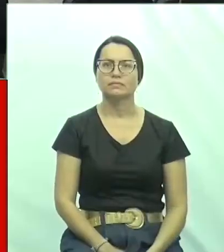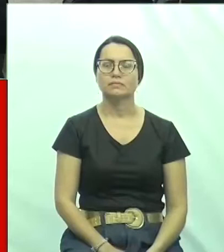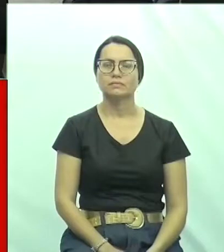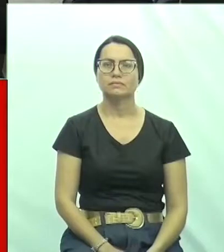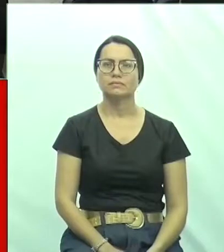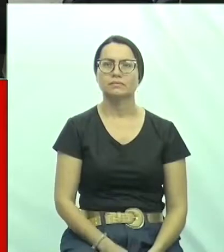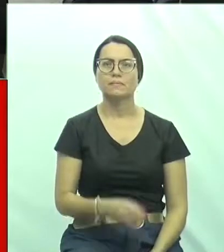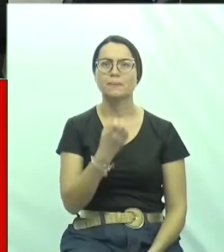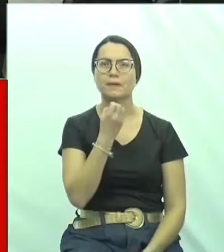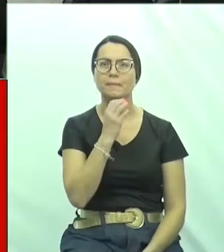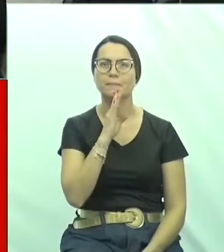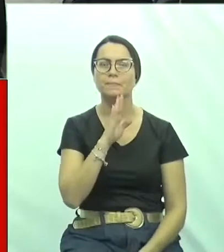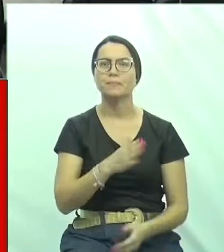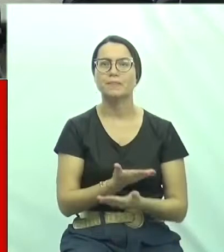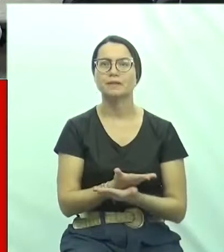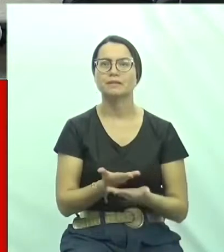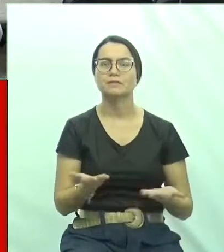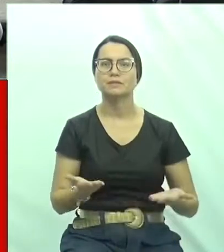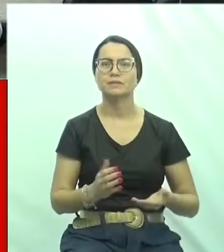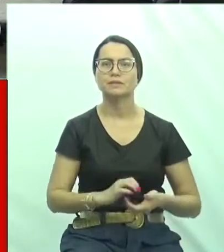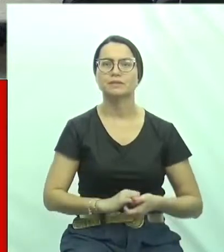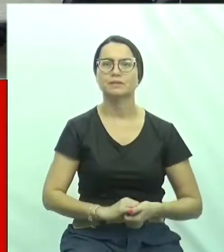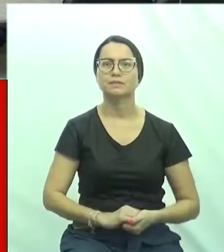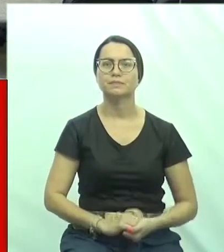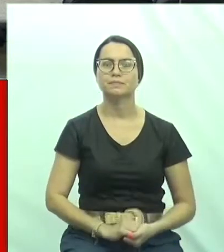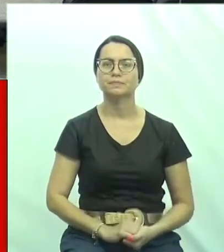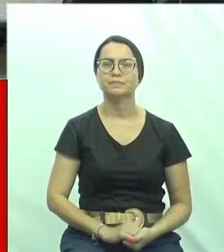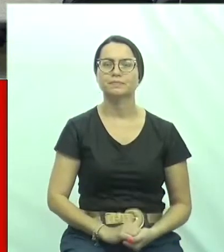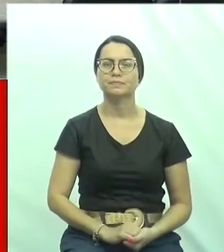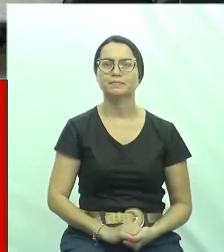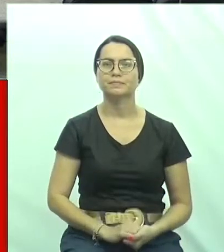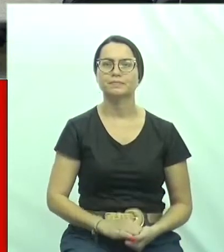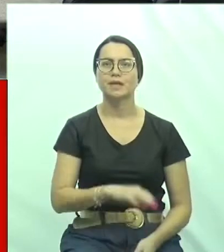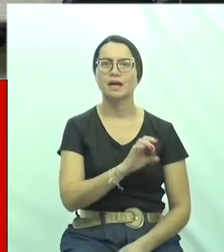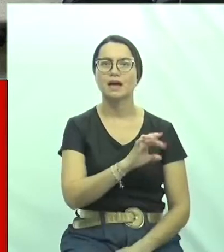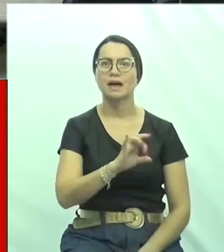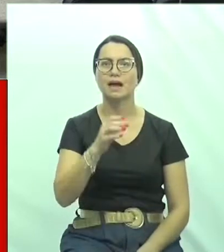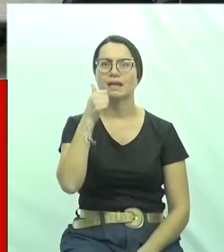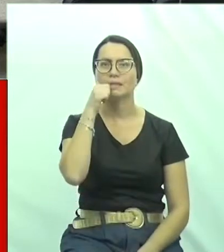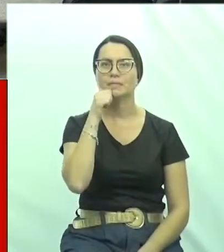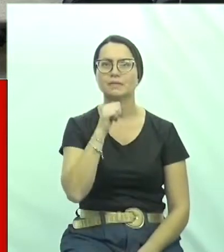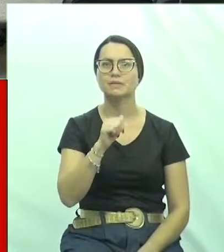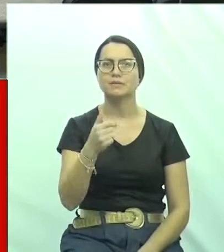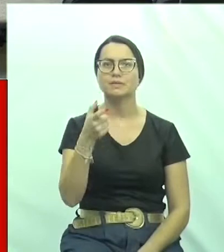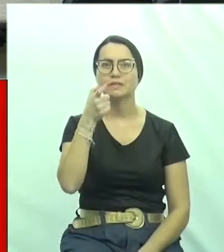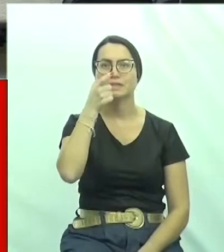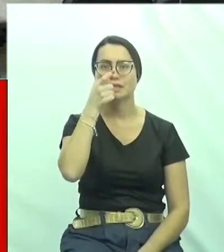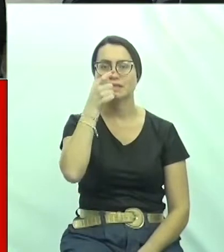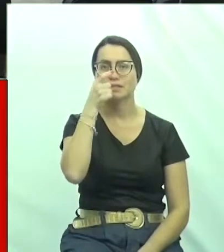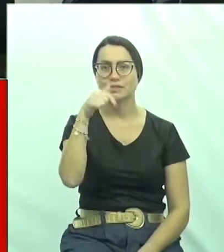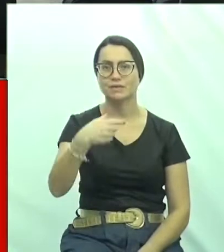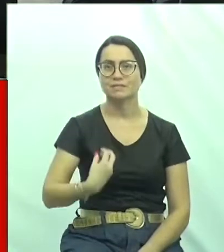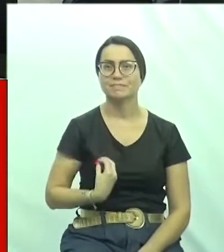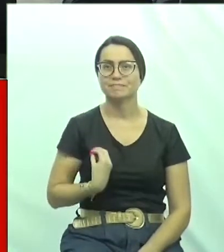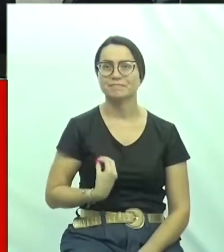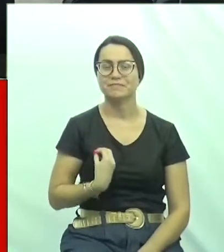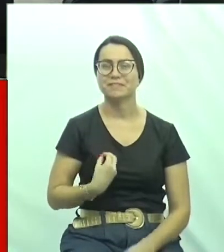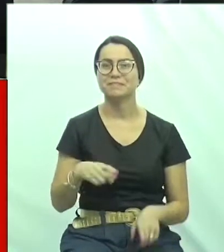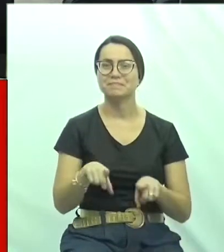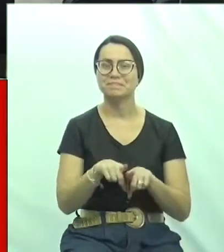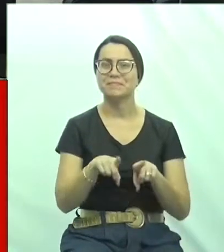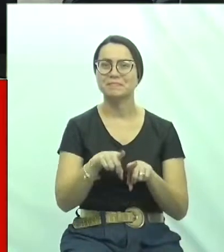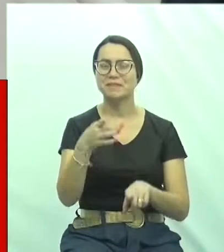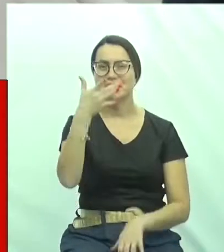Boa tarde a todos, boa tarde a todas, a todos que estão nos acompanham presencialmente e também as pessoas que